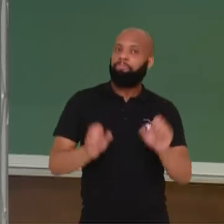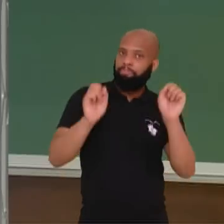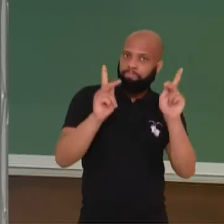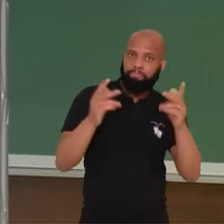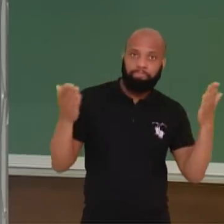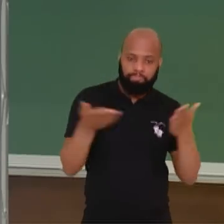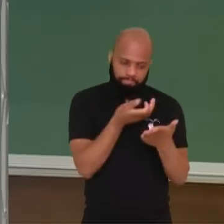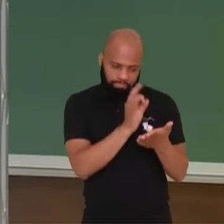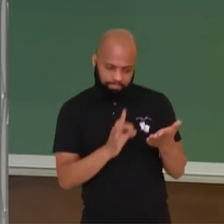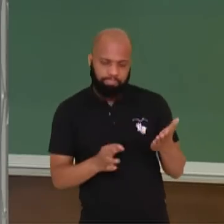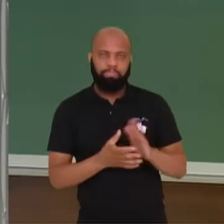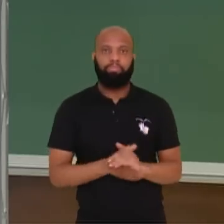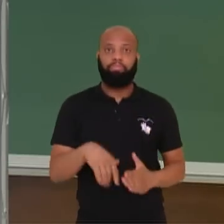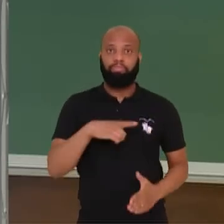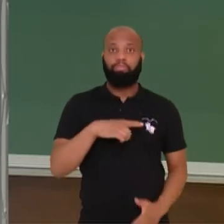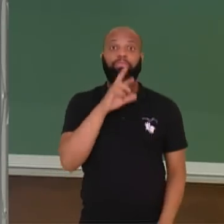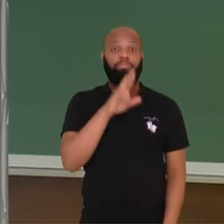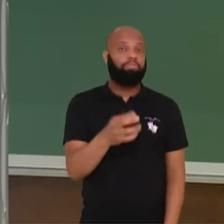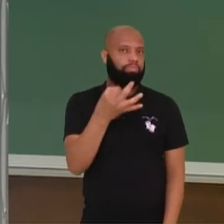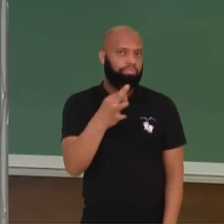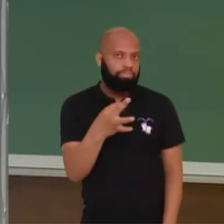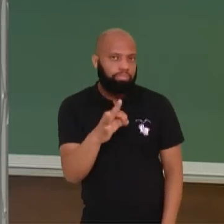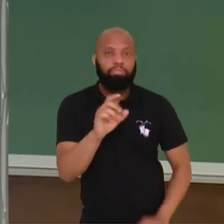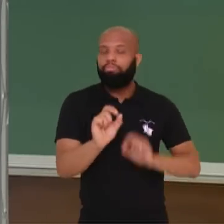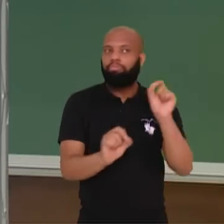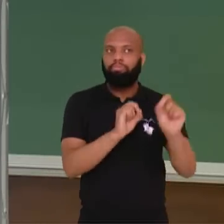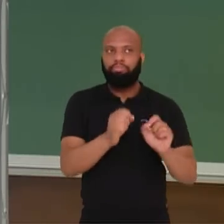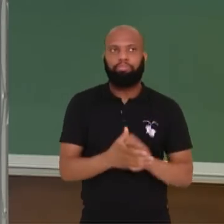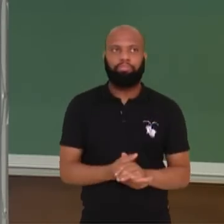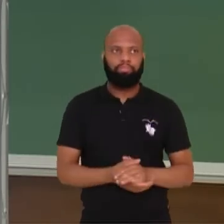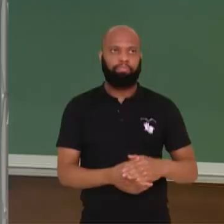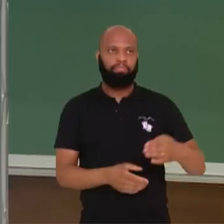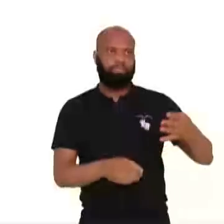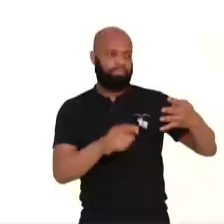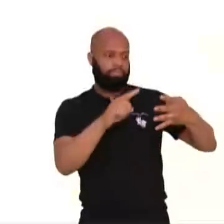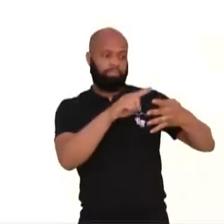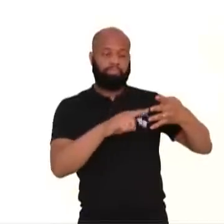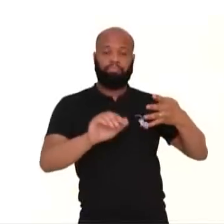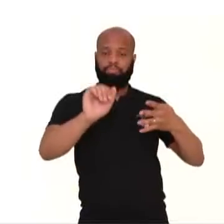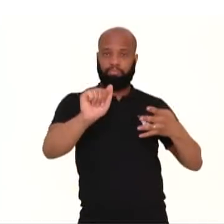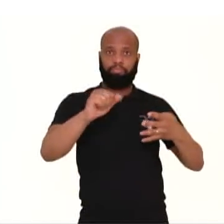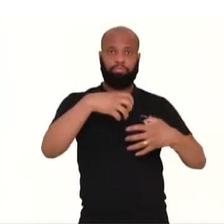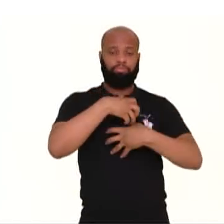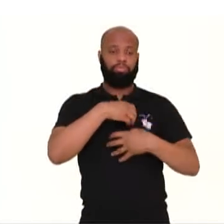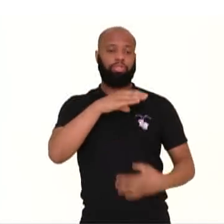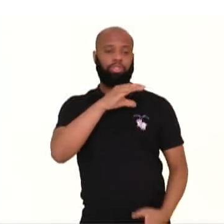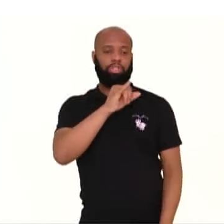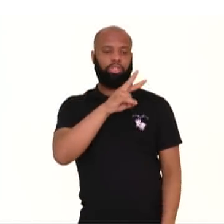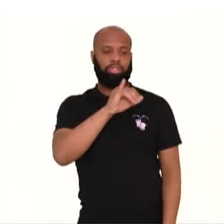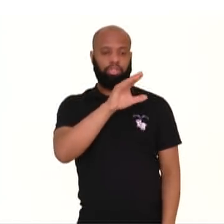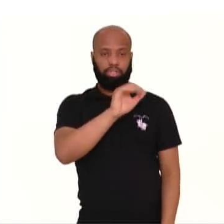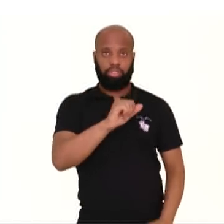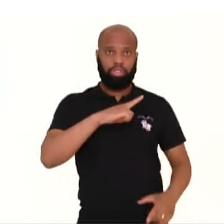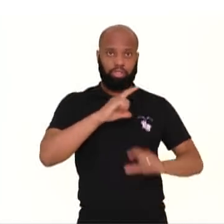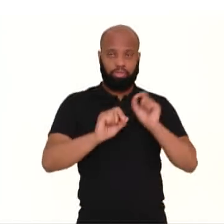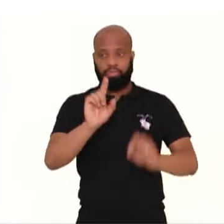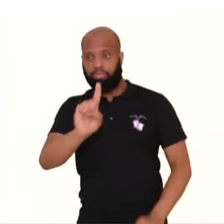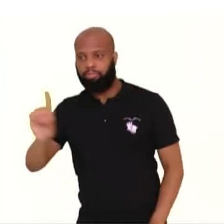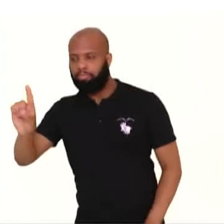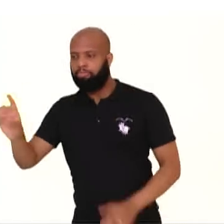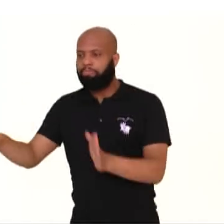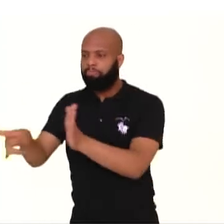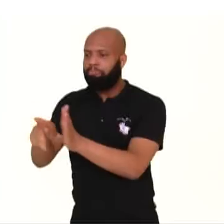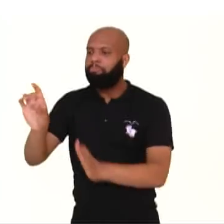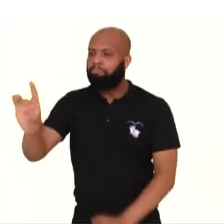Ok? Vamos corrigir. A alternativa correta está na letra A. Era uma religião cívica, porque havia os deuses próprios